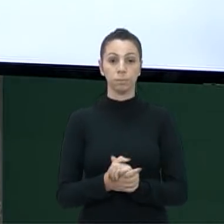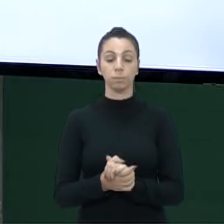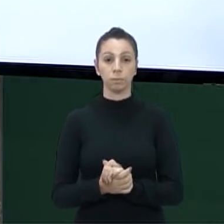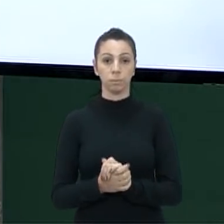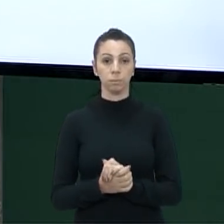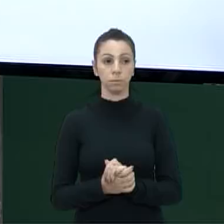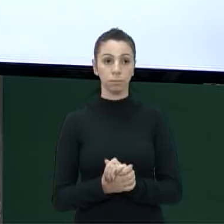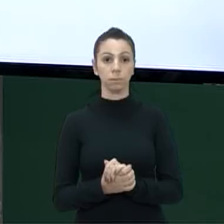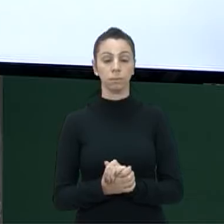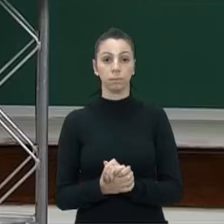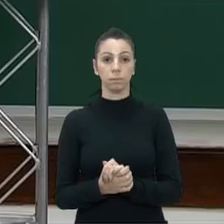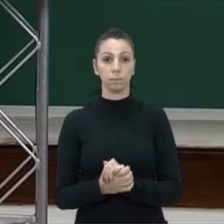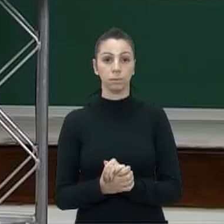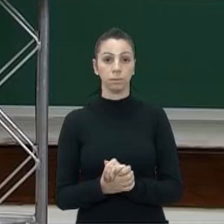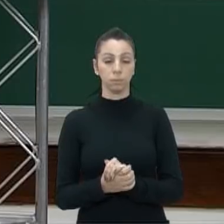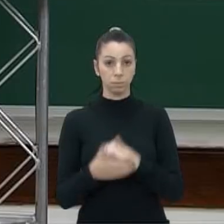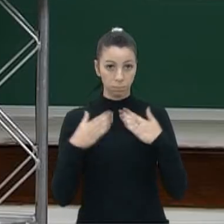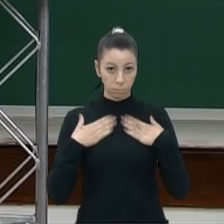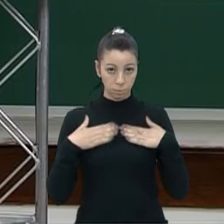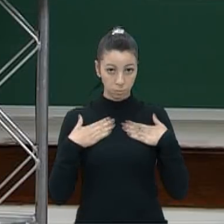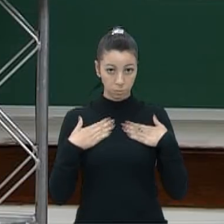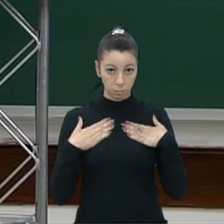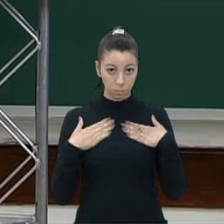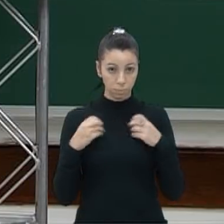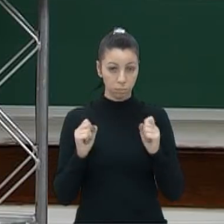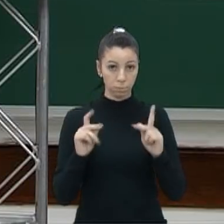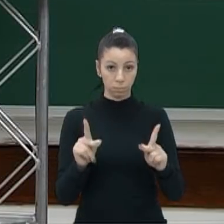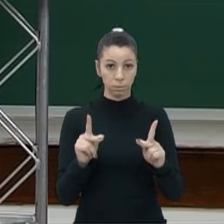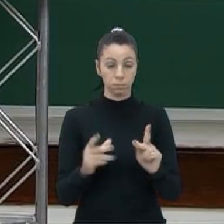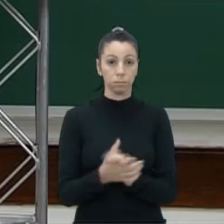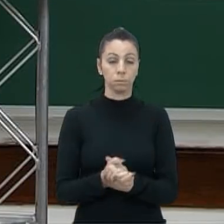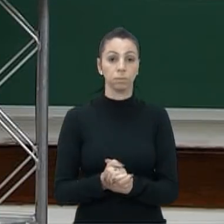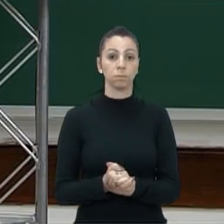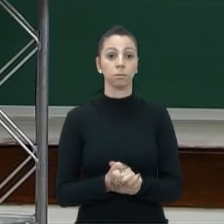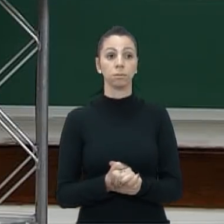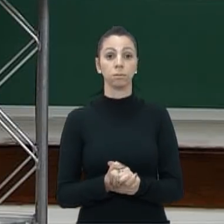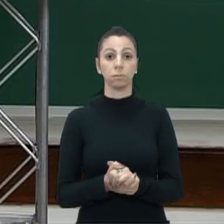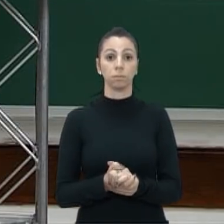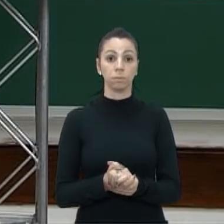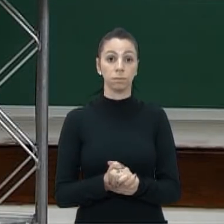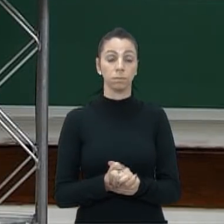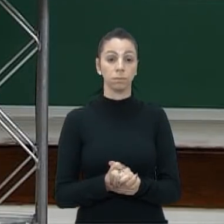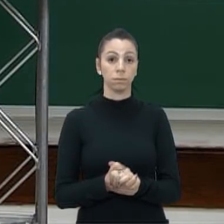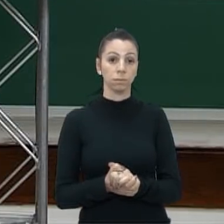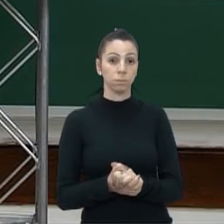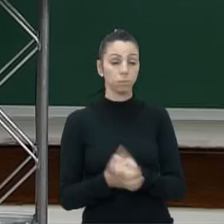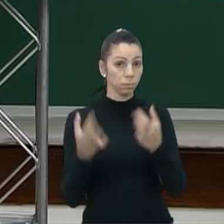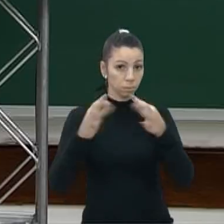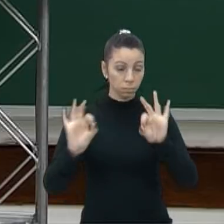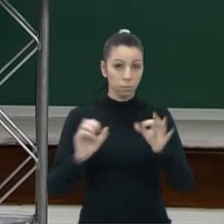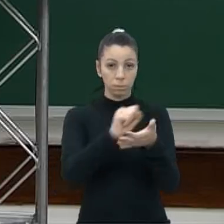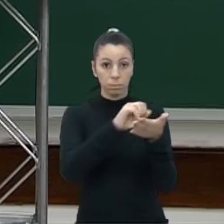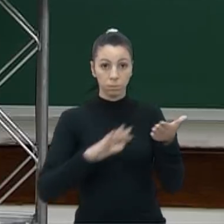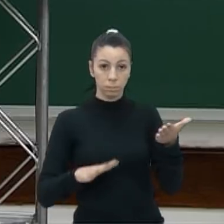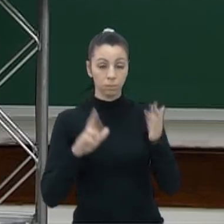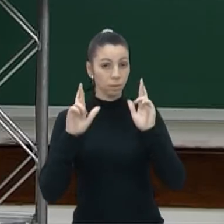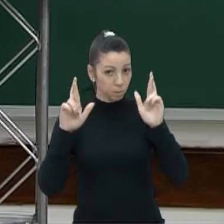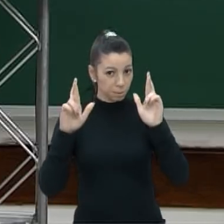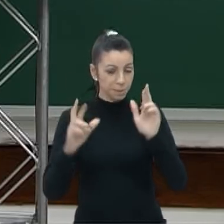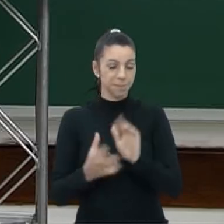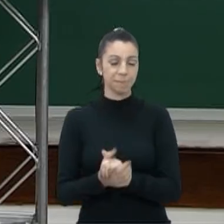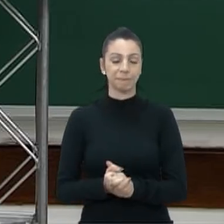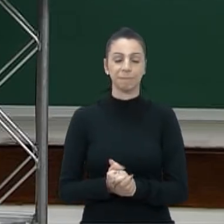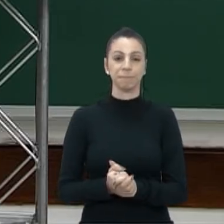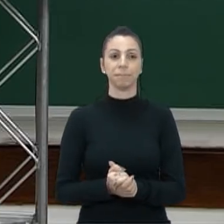Certo? Tranquilidade, pessoal? De boa? Então, espero que tenha acertado o exercício e